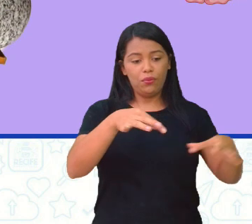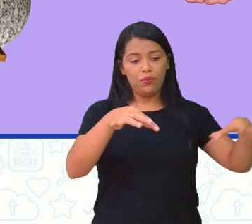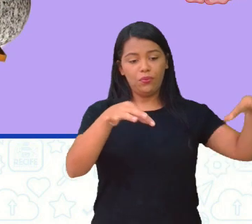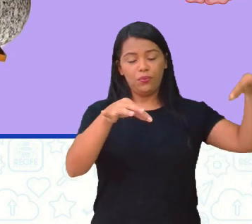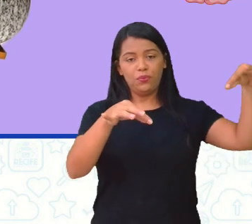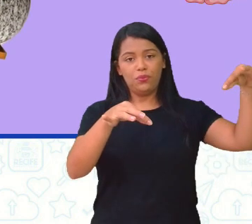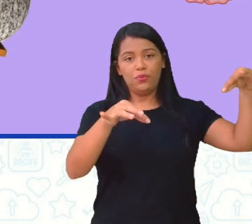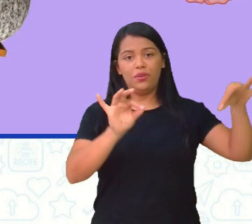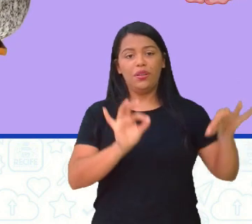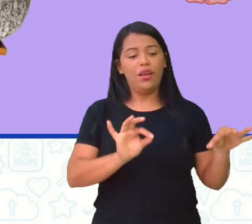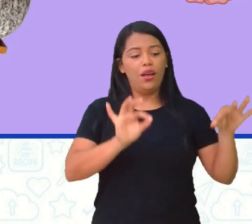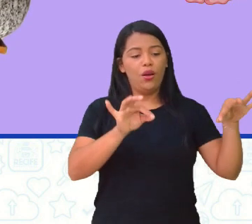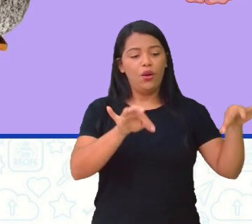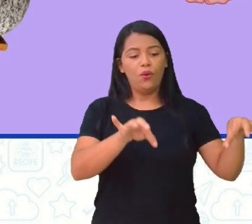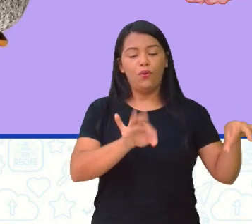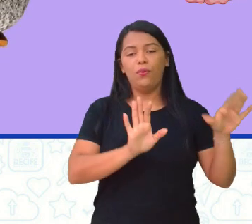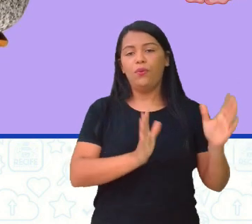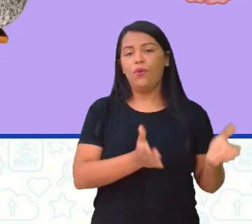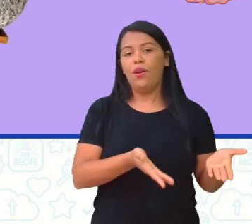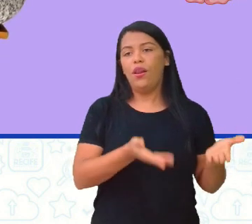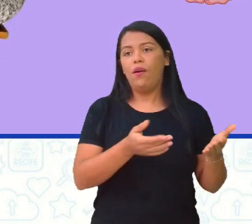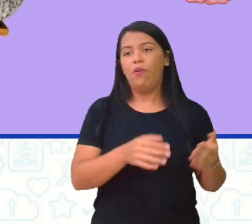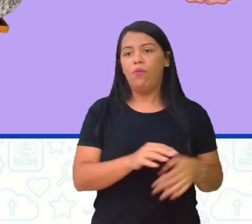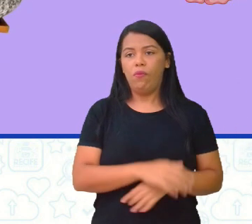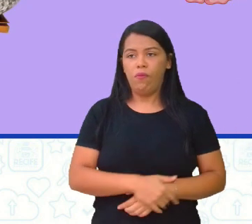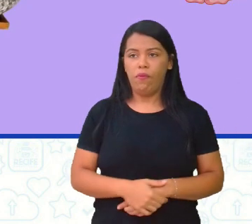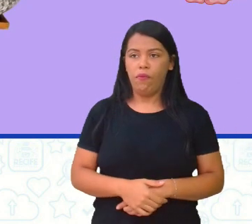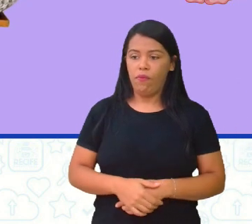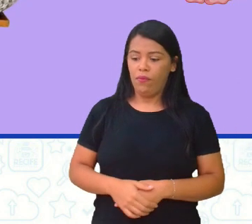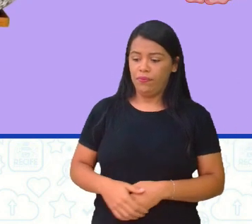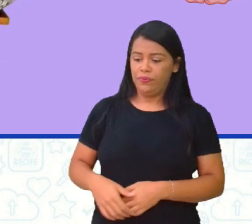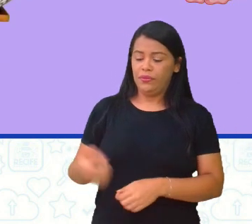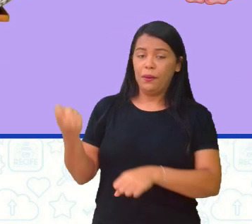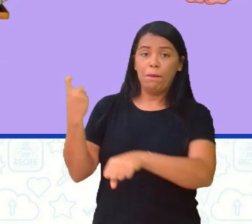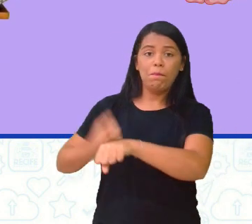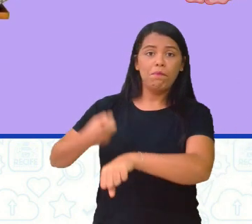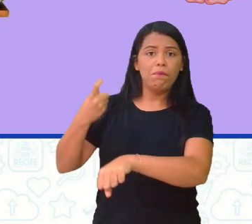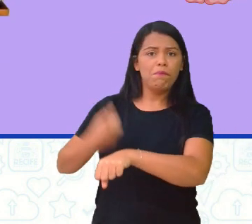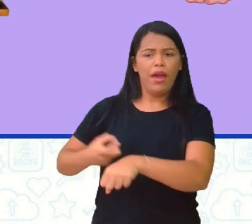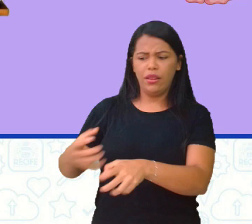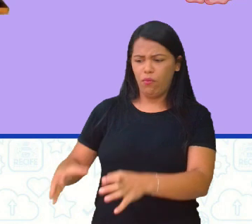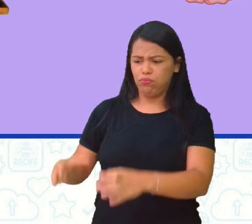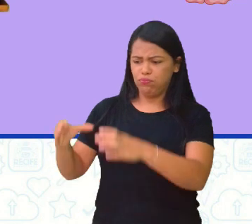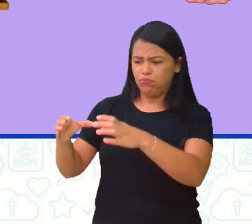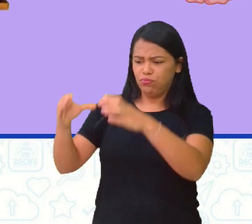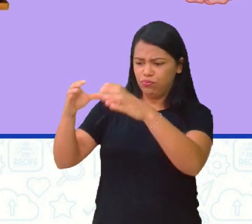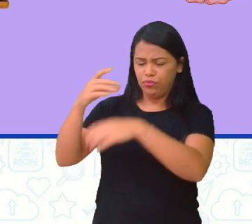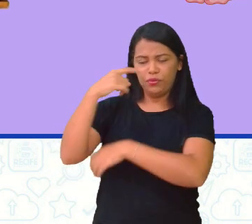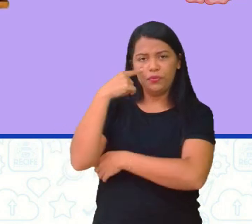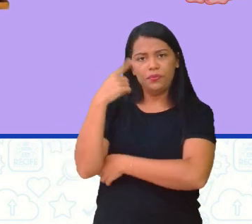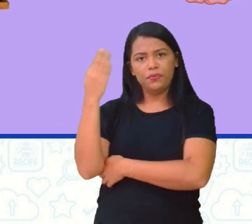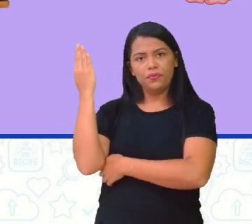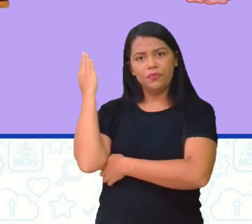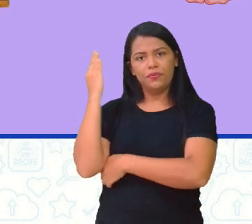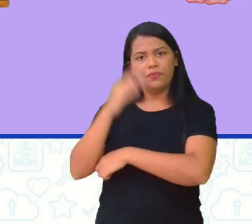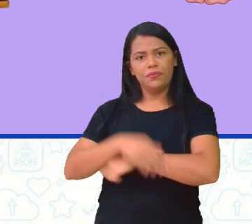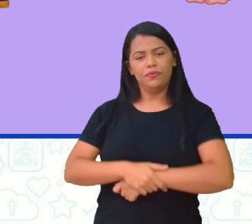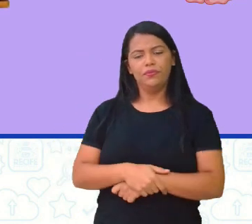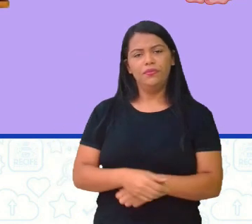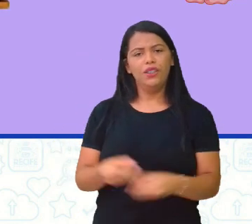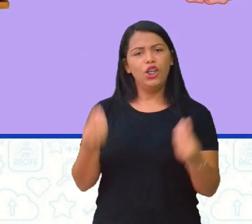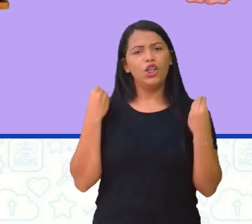é isso? A pena está subindo o lado das pedras. Como é